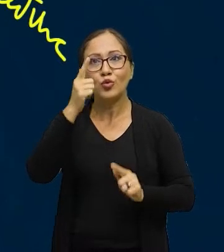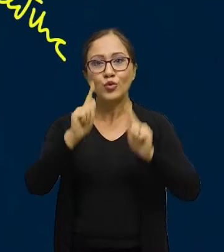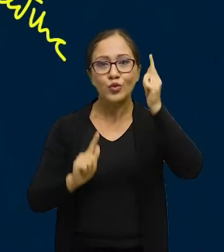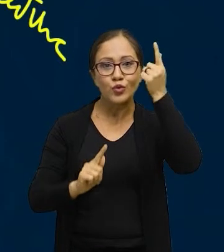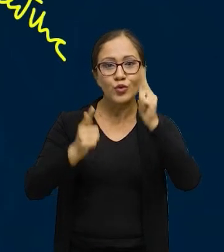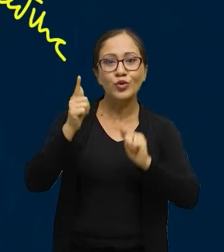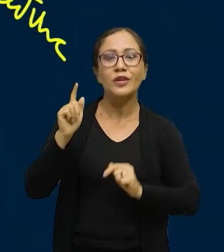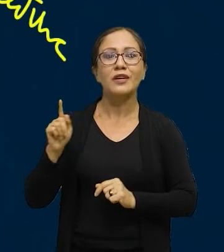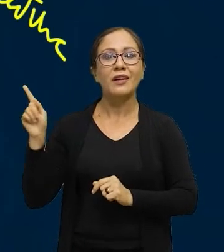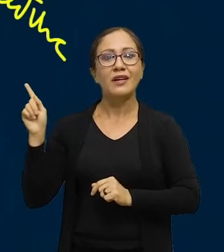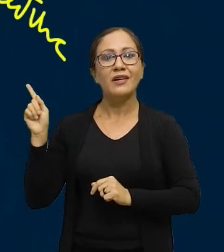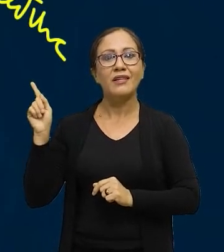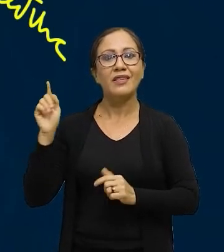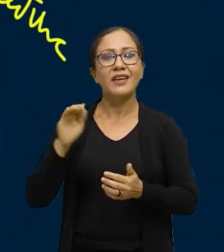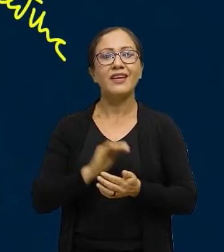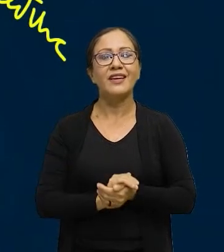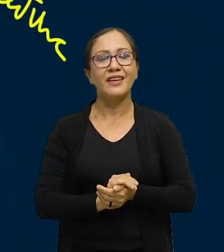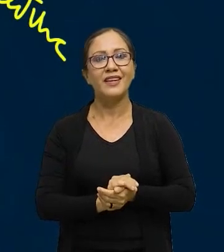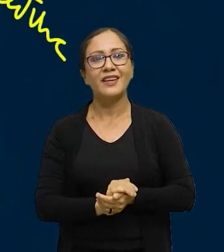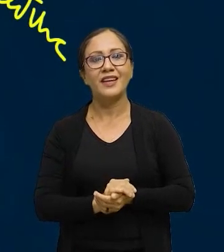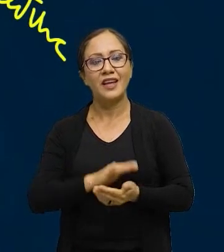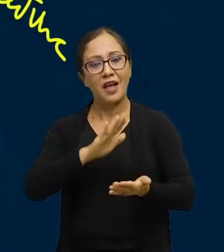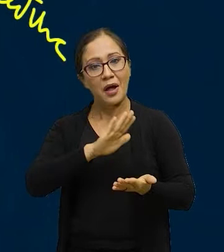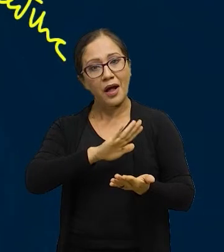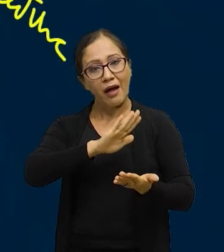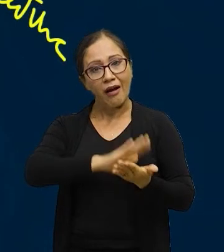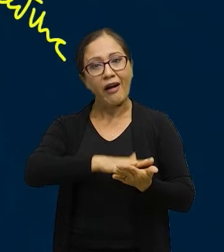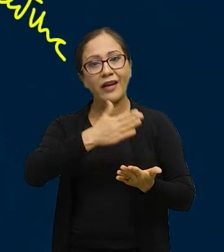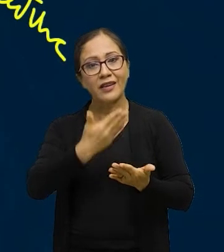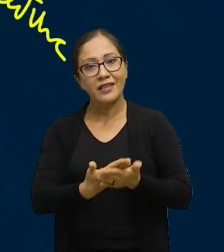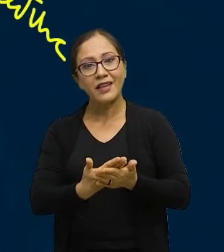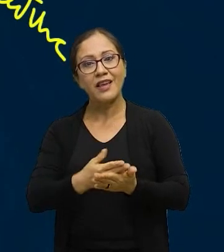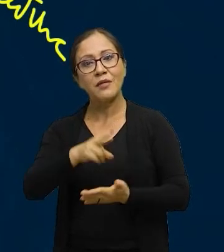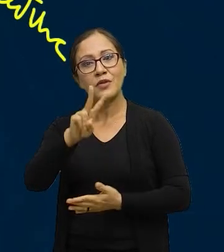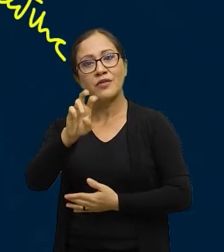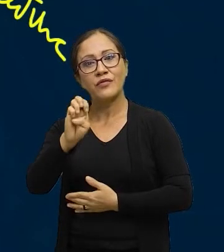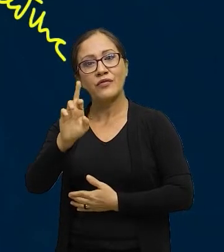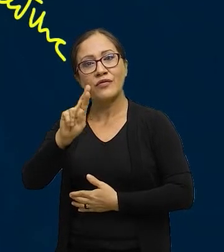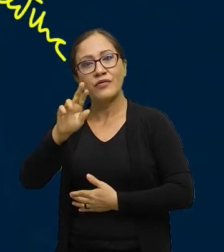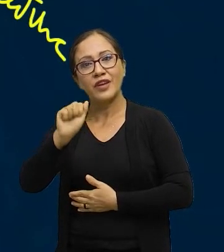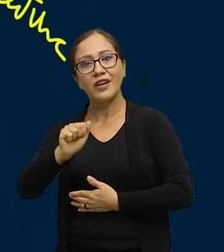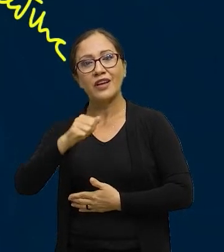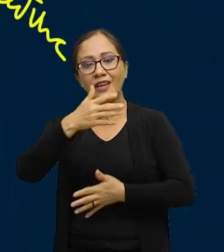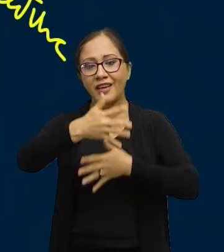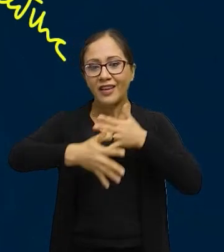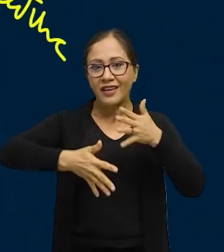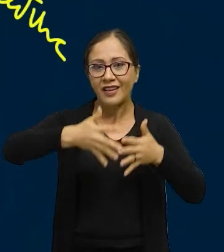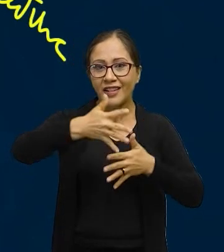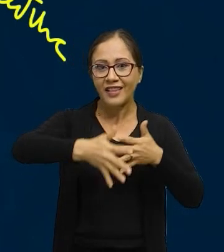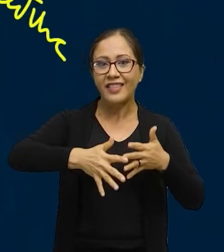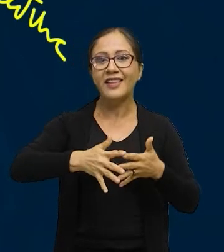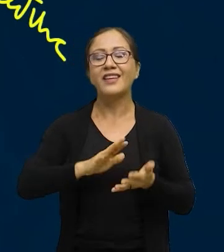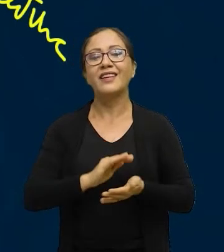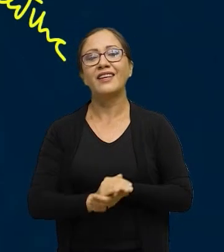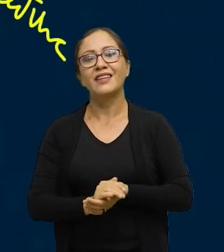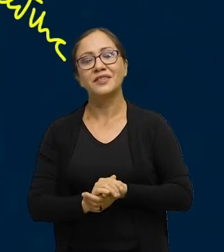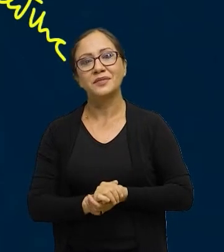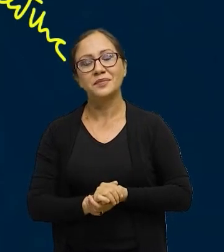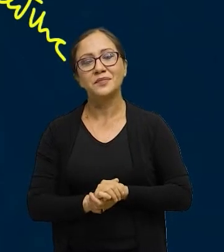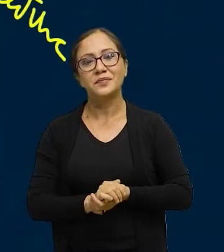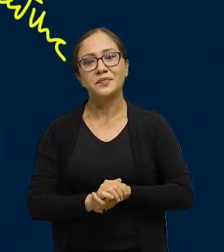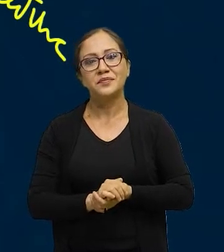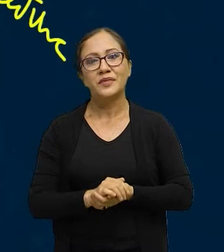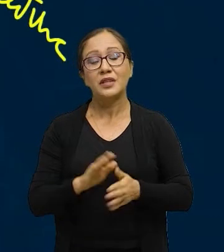da professora ao lado, a professora Vera, fazendo a leitura com o sinal de